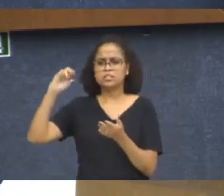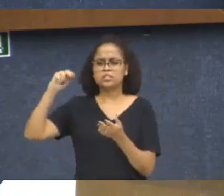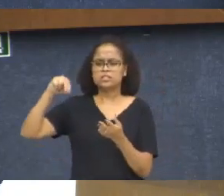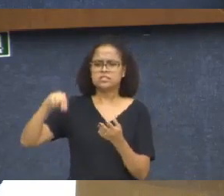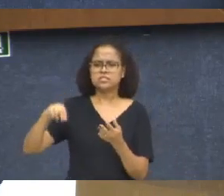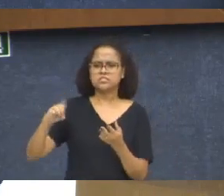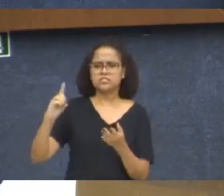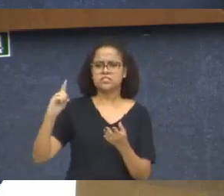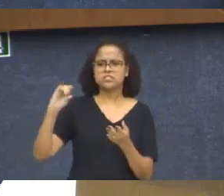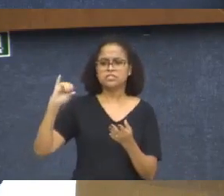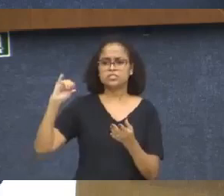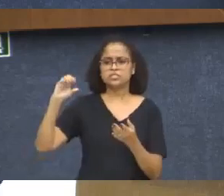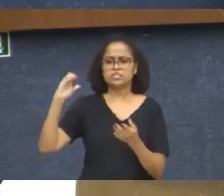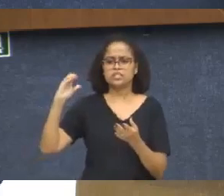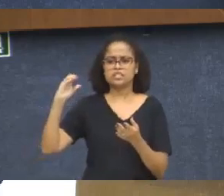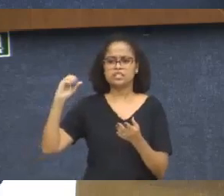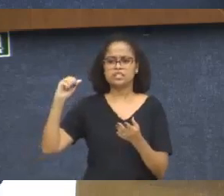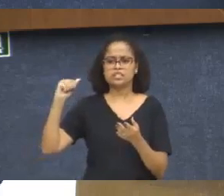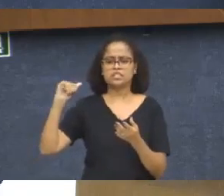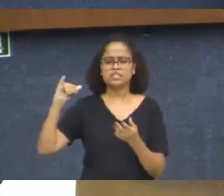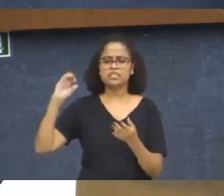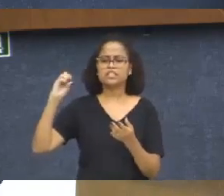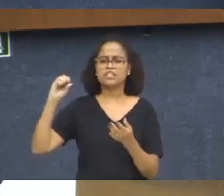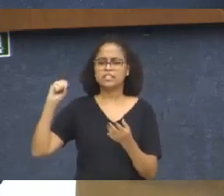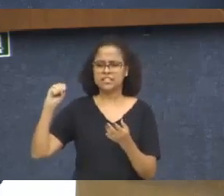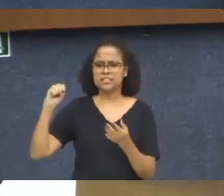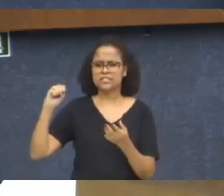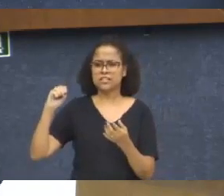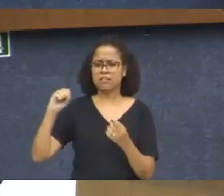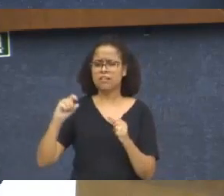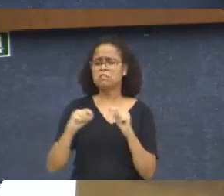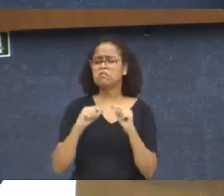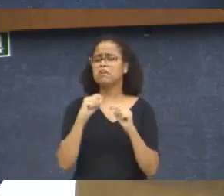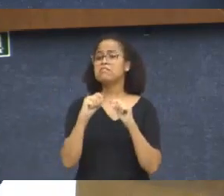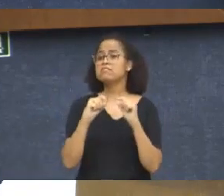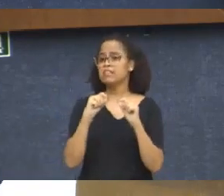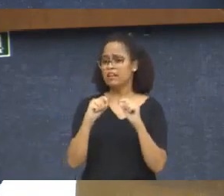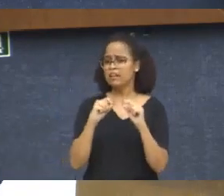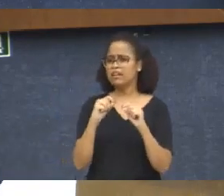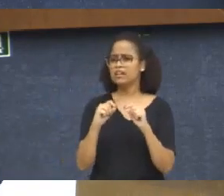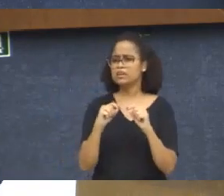que assumiu, quem sabe com esse pagamento